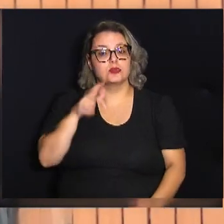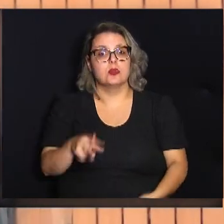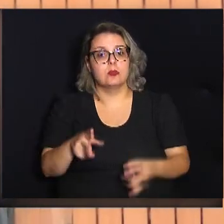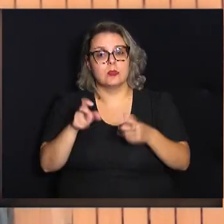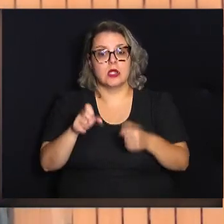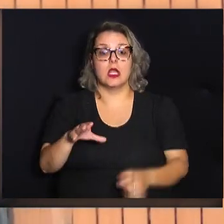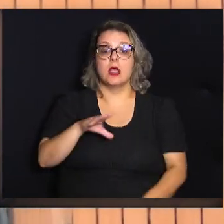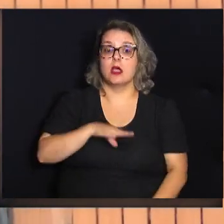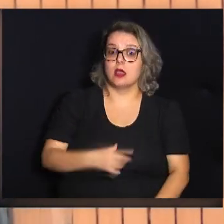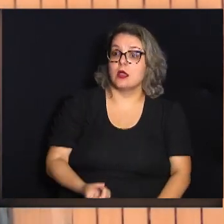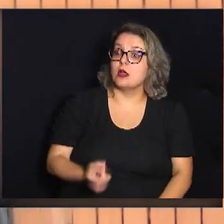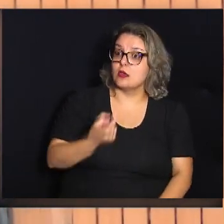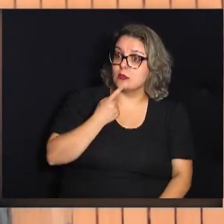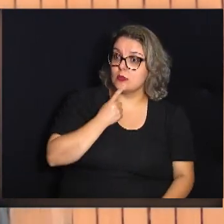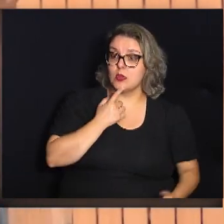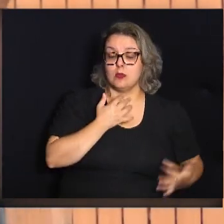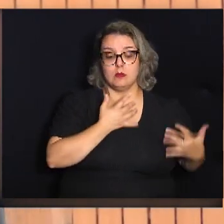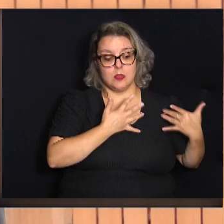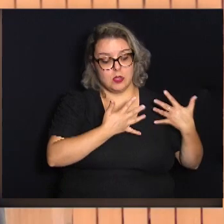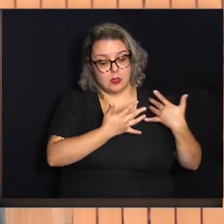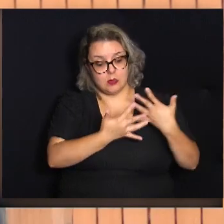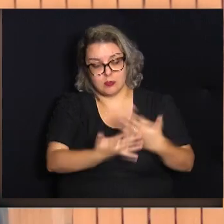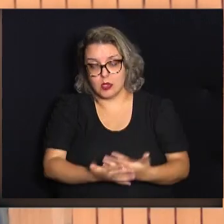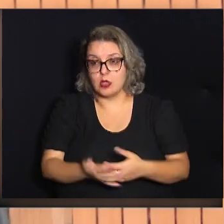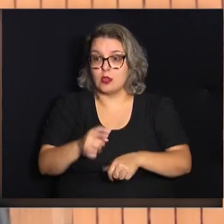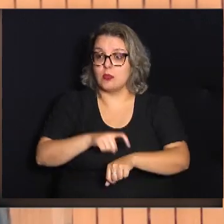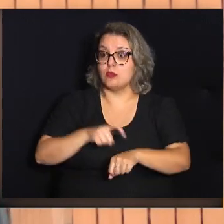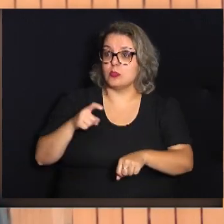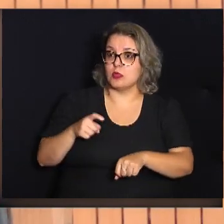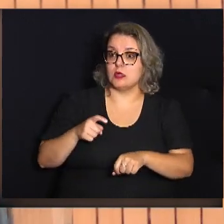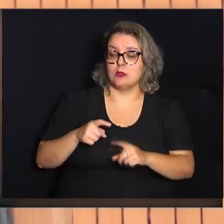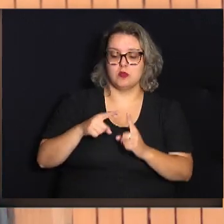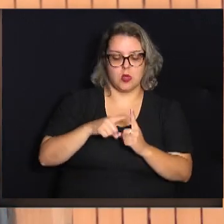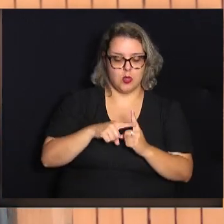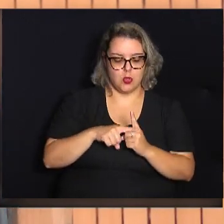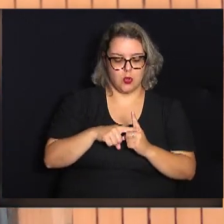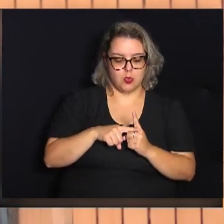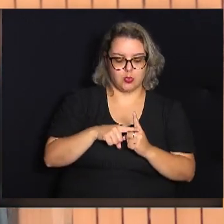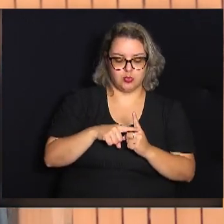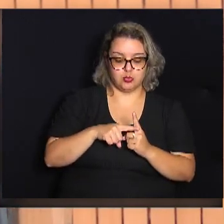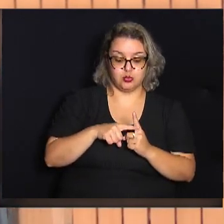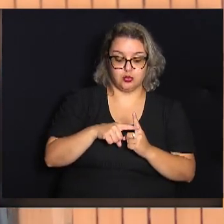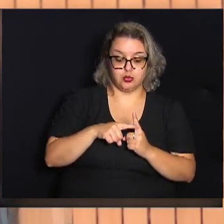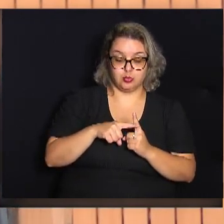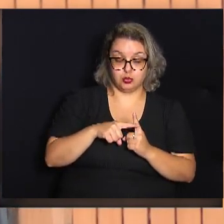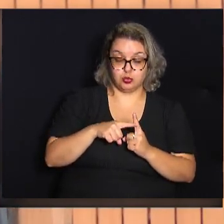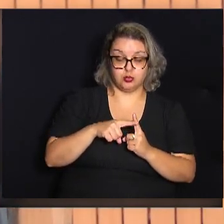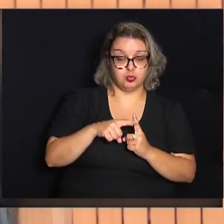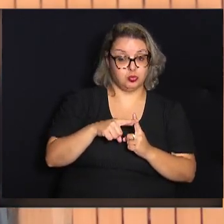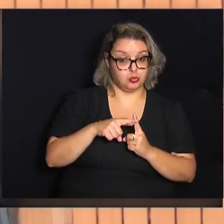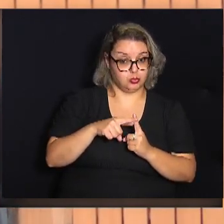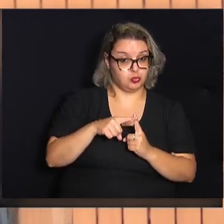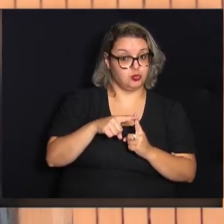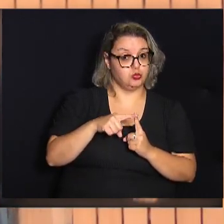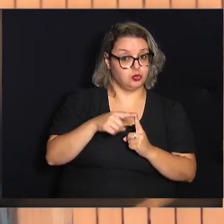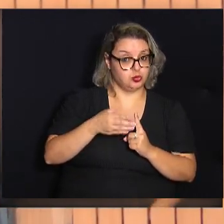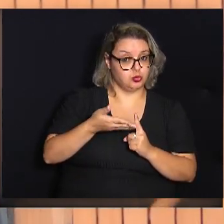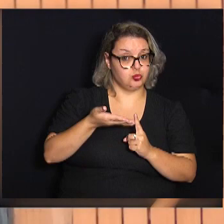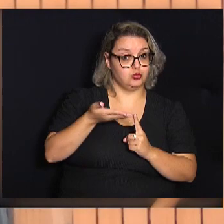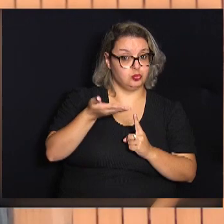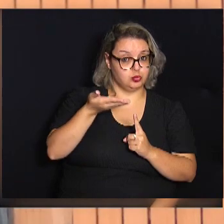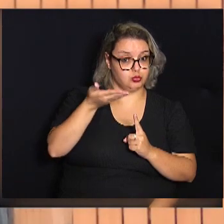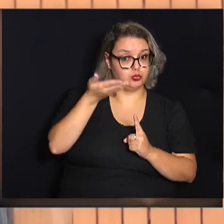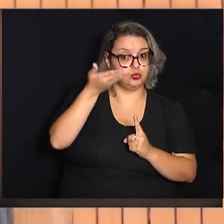de autopreservação, né, que é natural do ser humano, a gente se acostumou a pensar, e muita gente já deve ter ouvido, que a